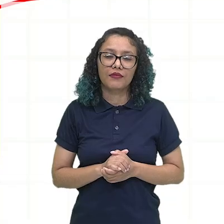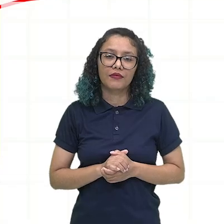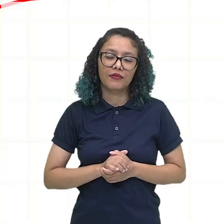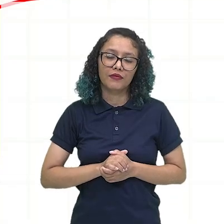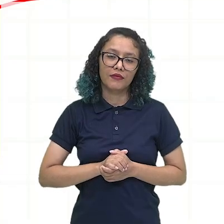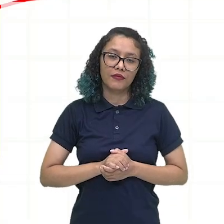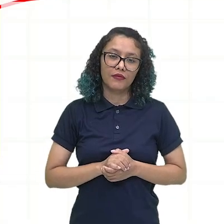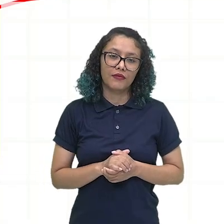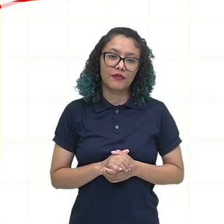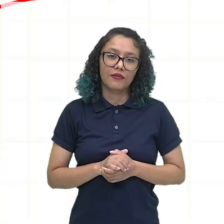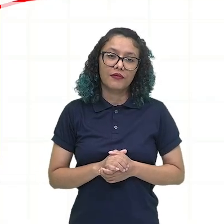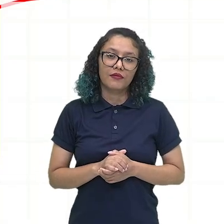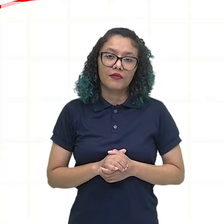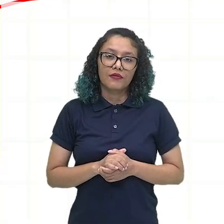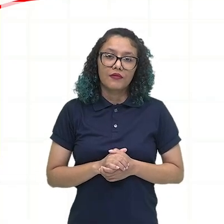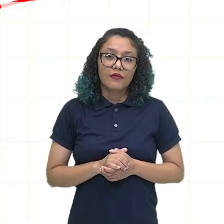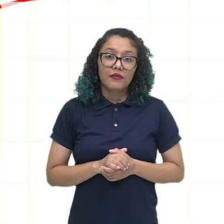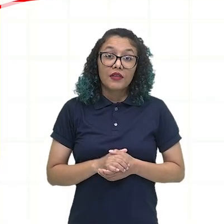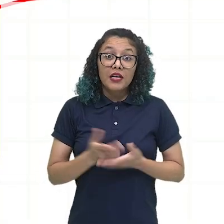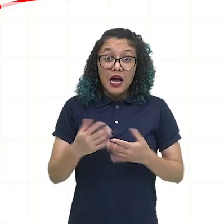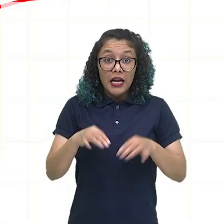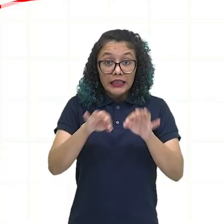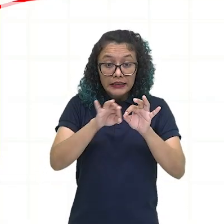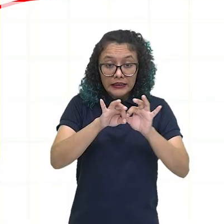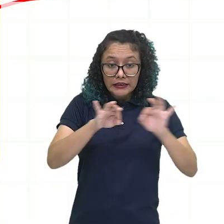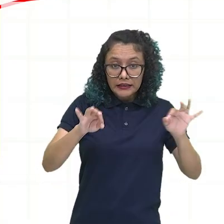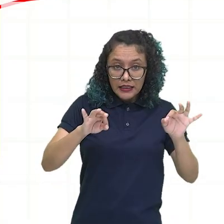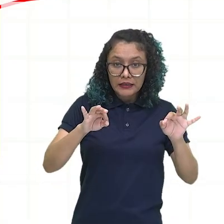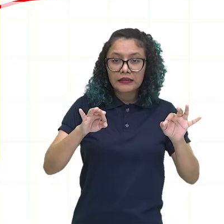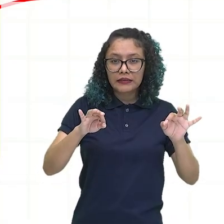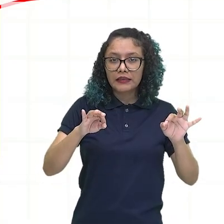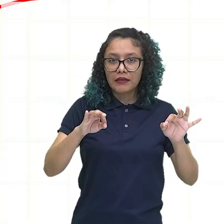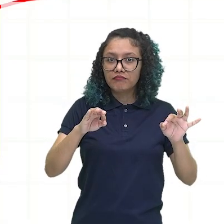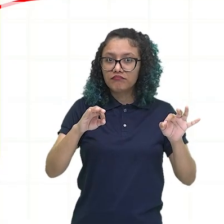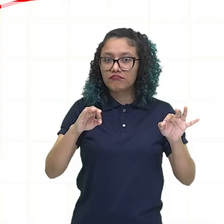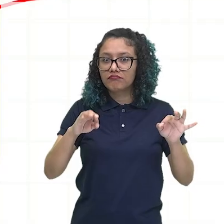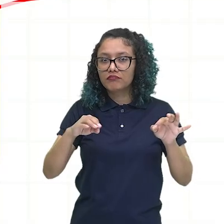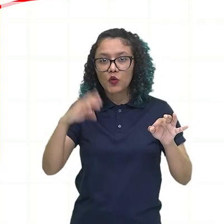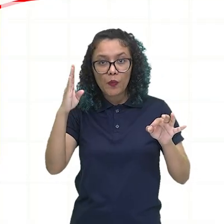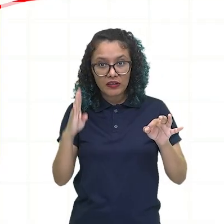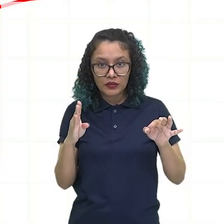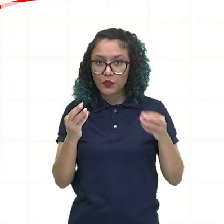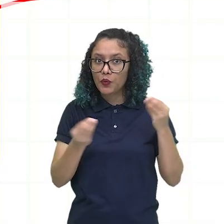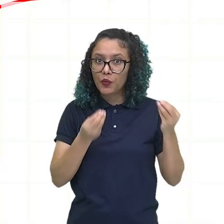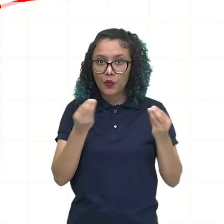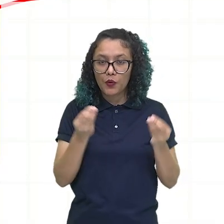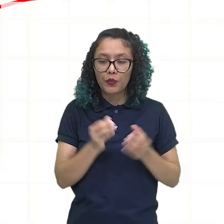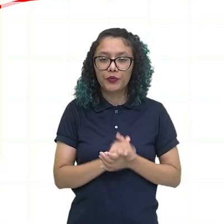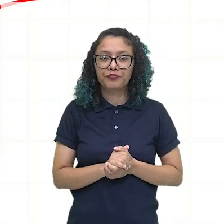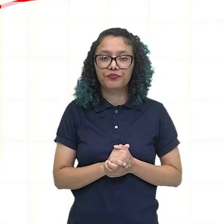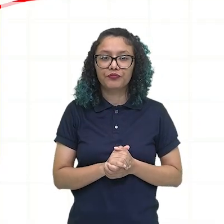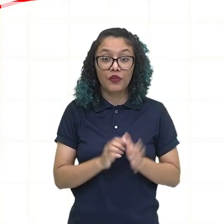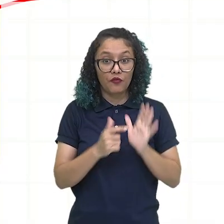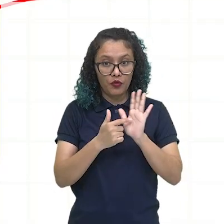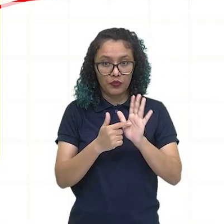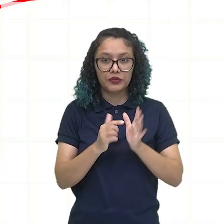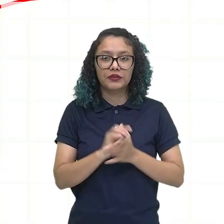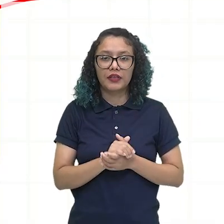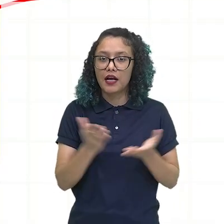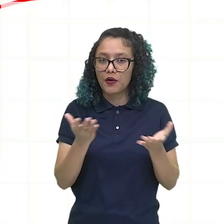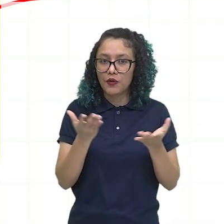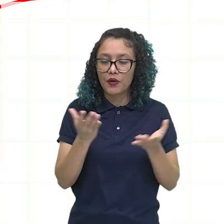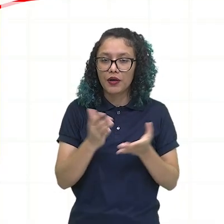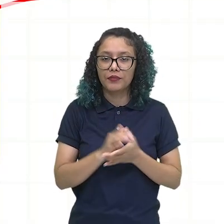que ele está aqui, né, do Brasil. E nós temos como referência aí na nossa ilustração, no